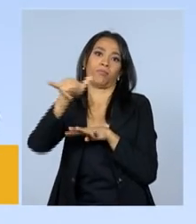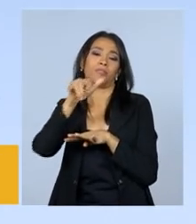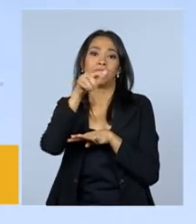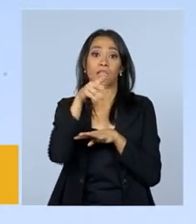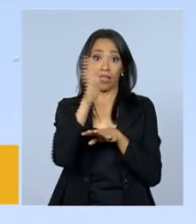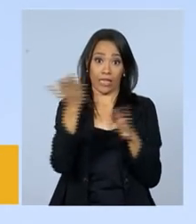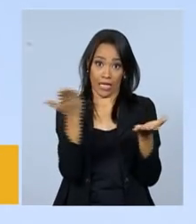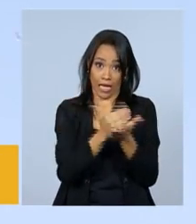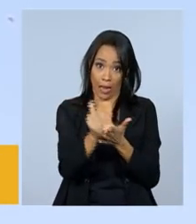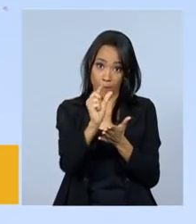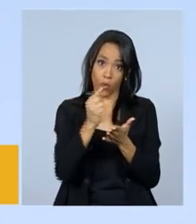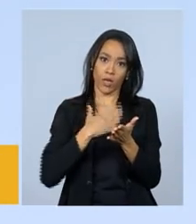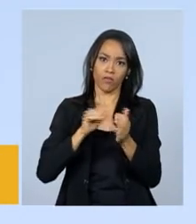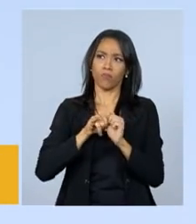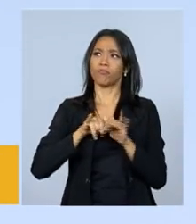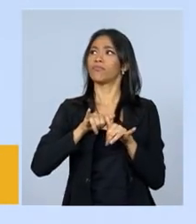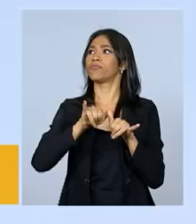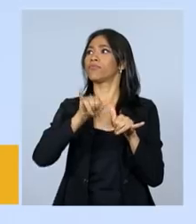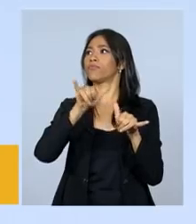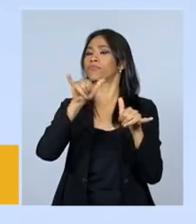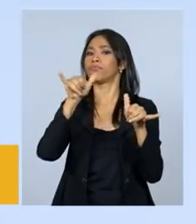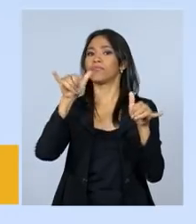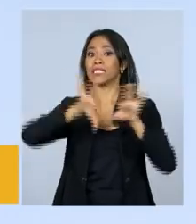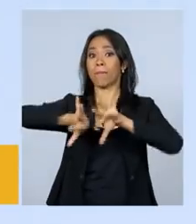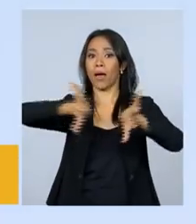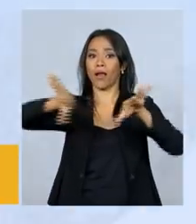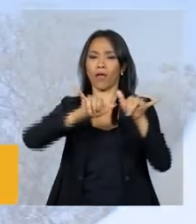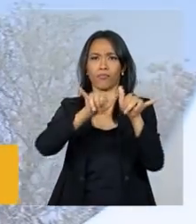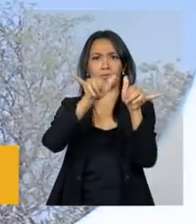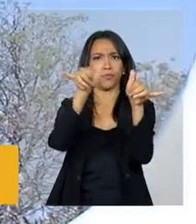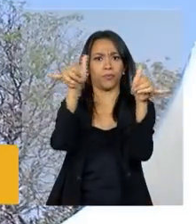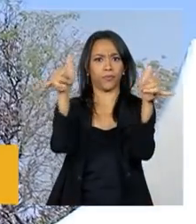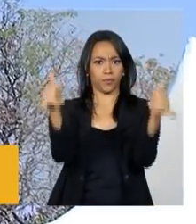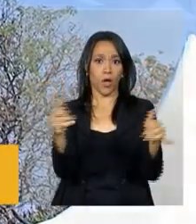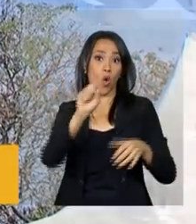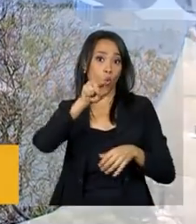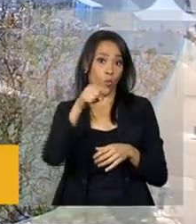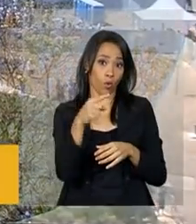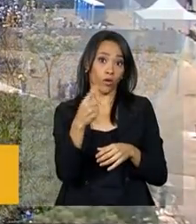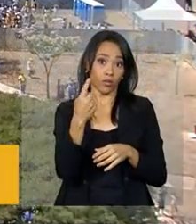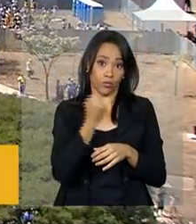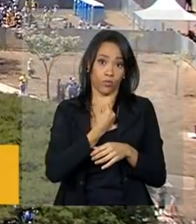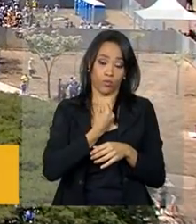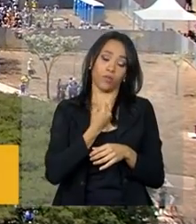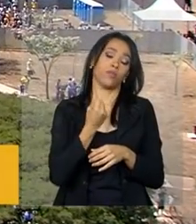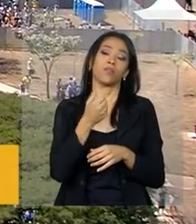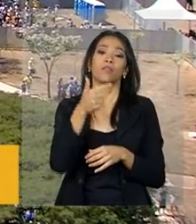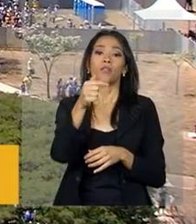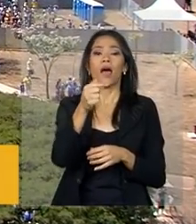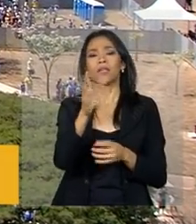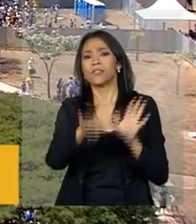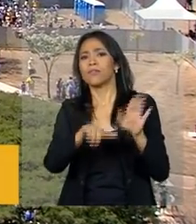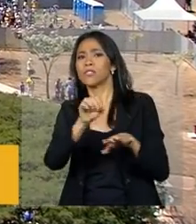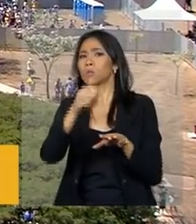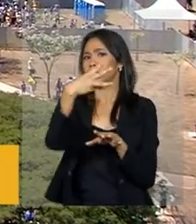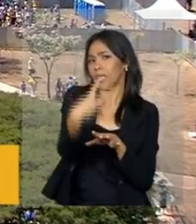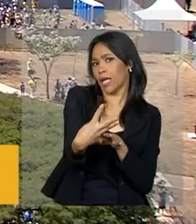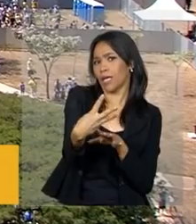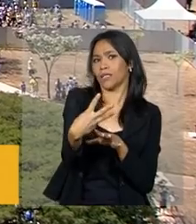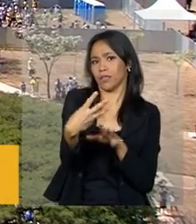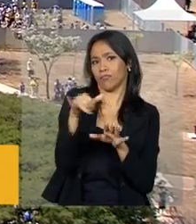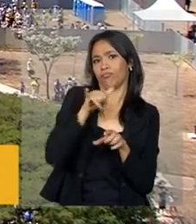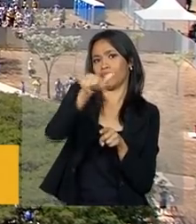dispersar para começar a trabalhar com uma aeronave apenas, o número 7, ou às vezes com 3 aeronaves,